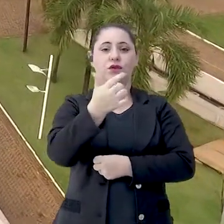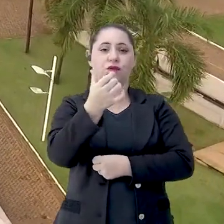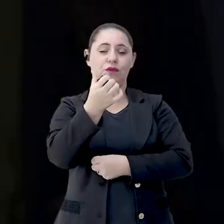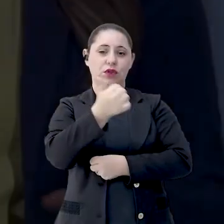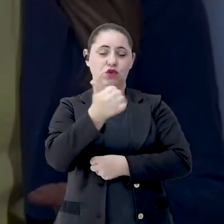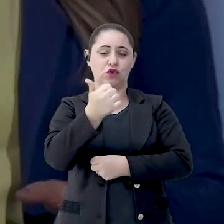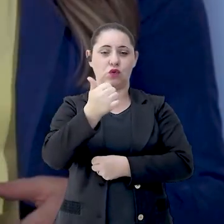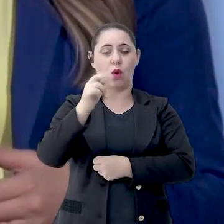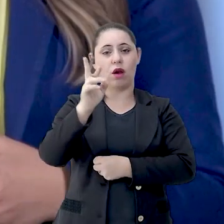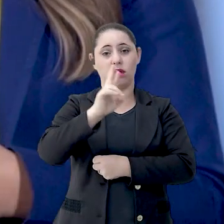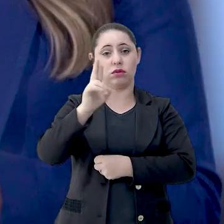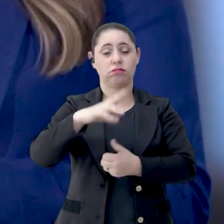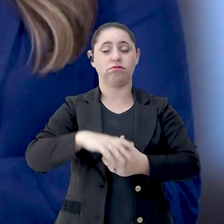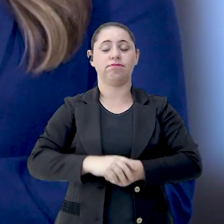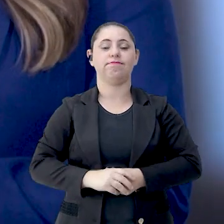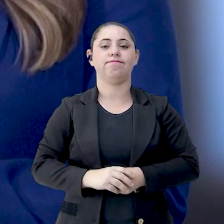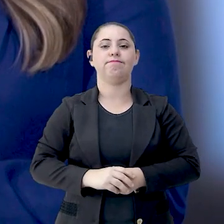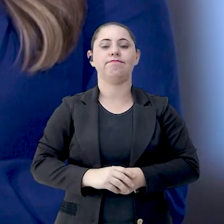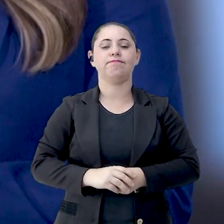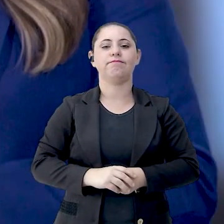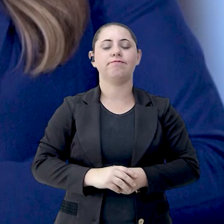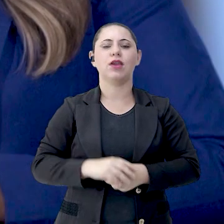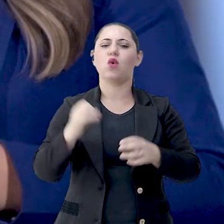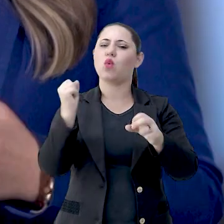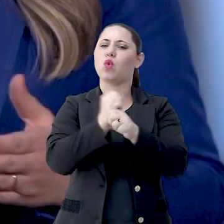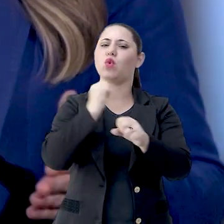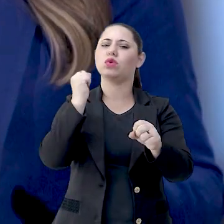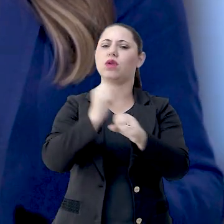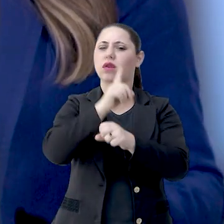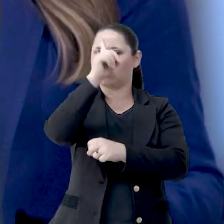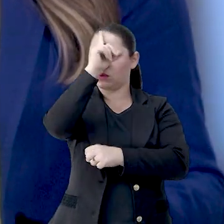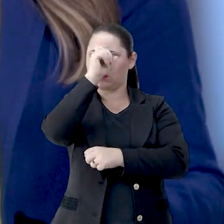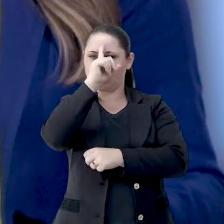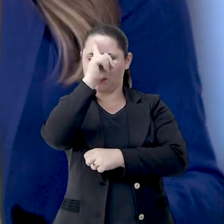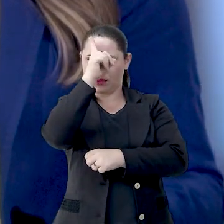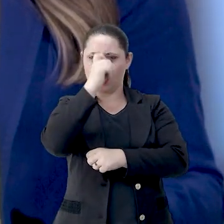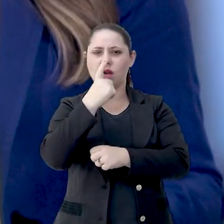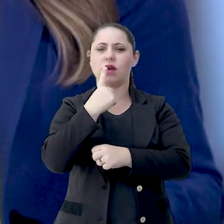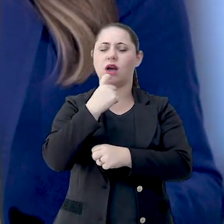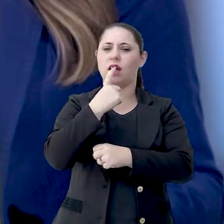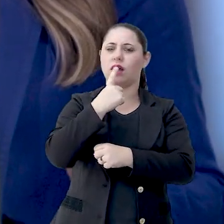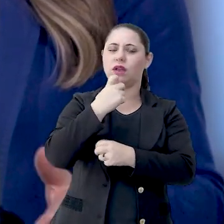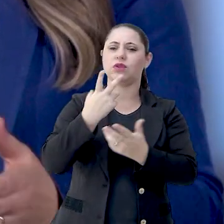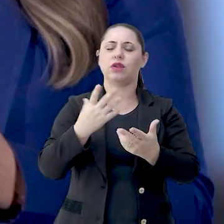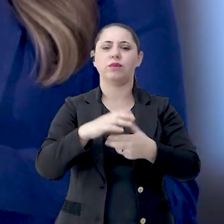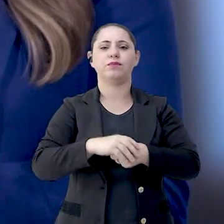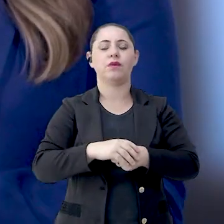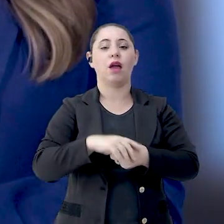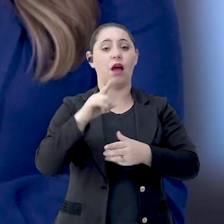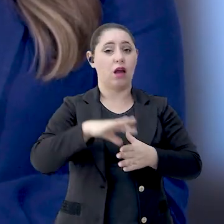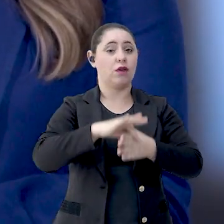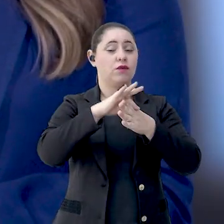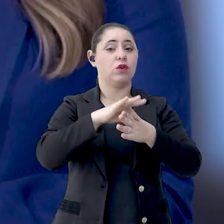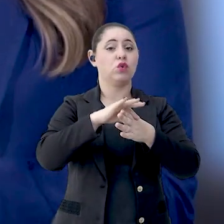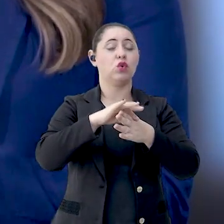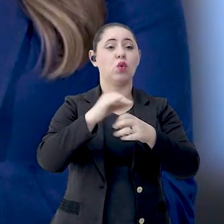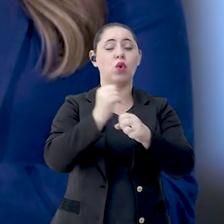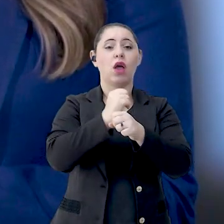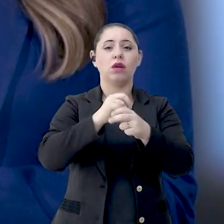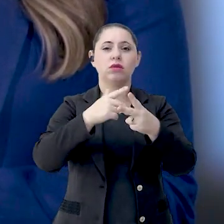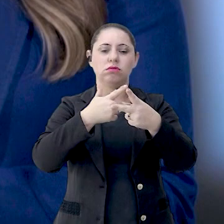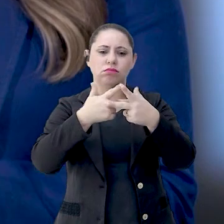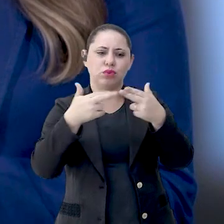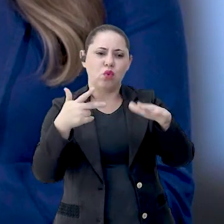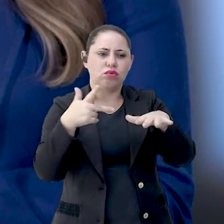revitalizada. Na troca de gestão, vários os desafios e novidades de um novo prefeito. Mas